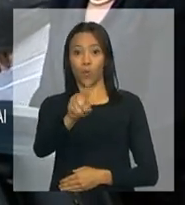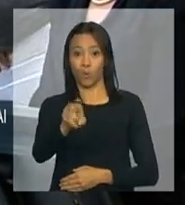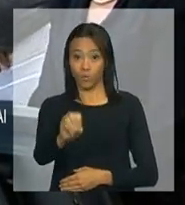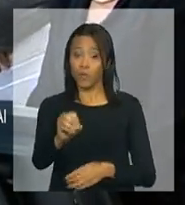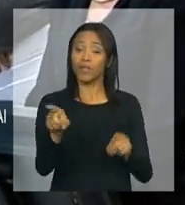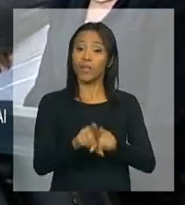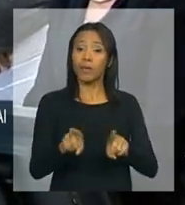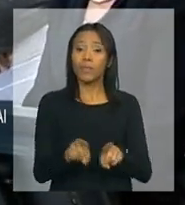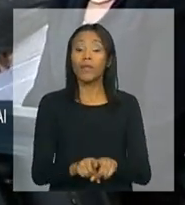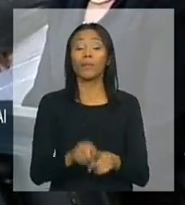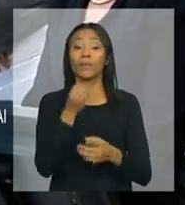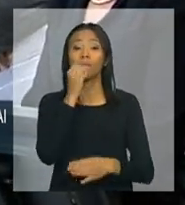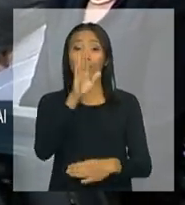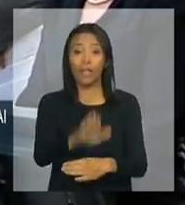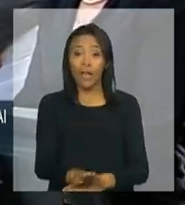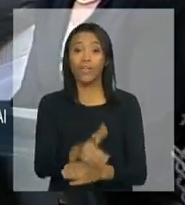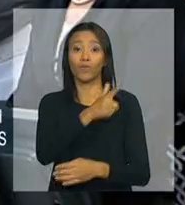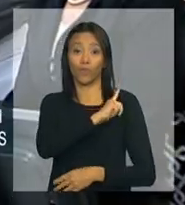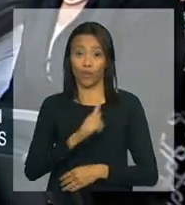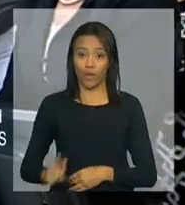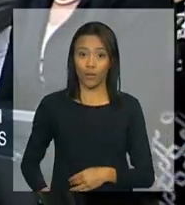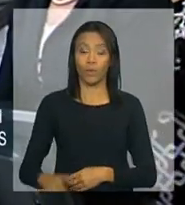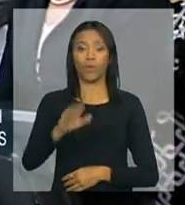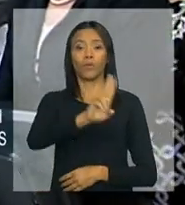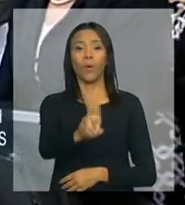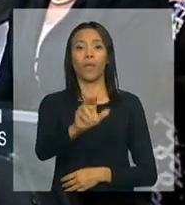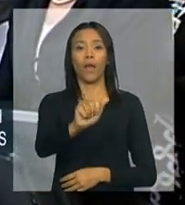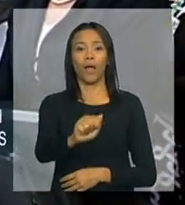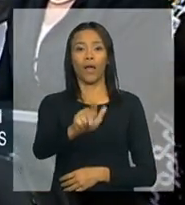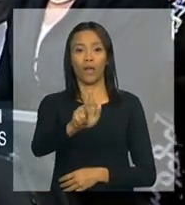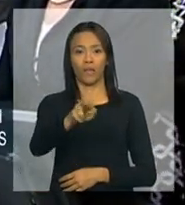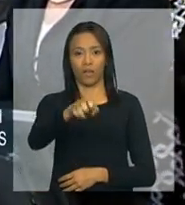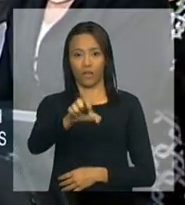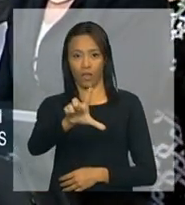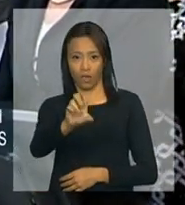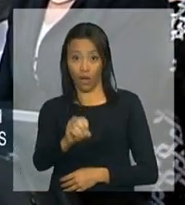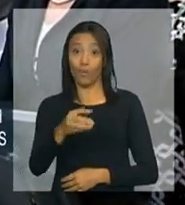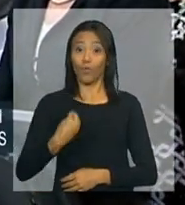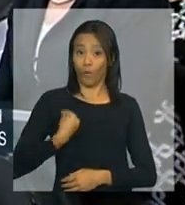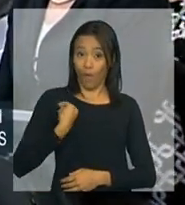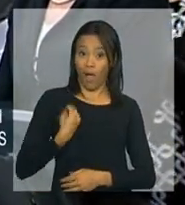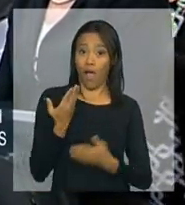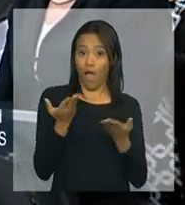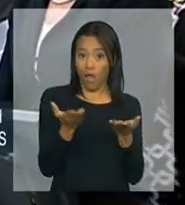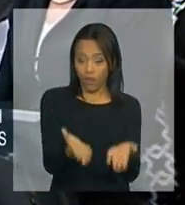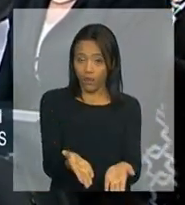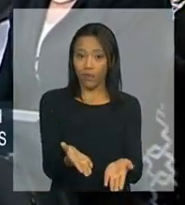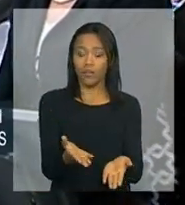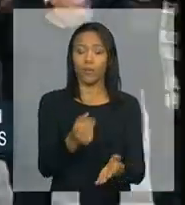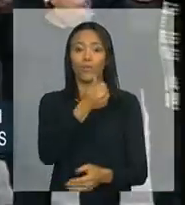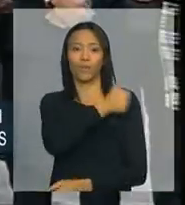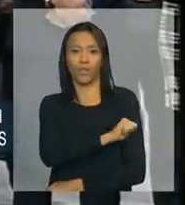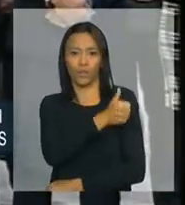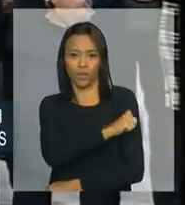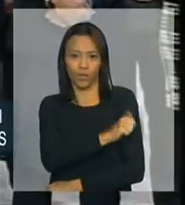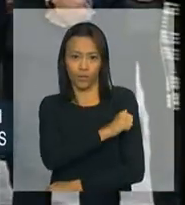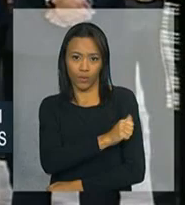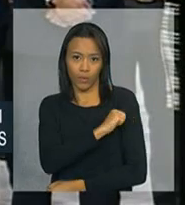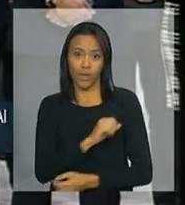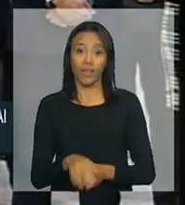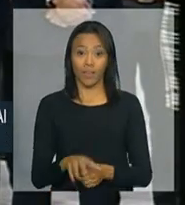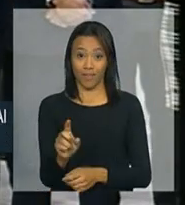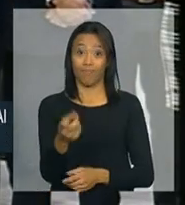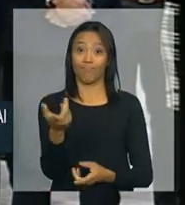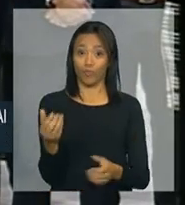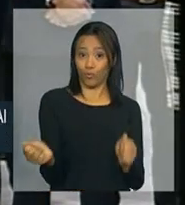tarde, governador Agnello. Eu estou aqui com o Screte do Rio de Janeiro, comandado pelo centroavante Aldo